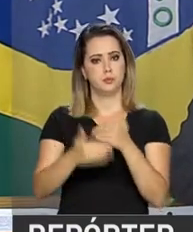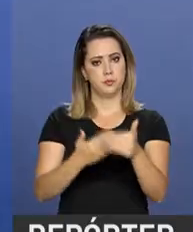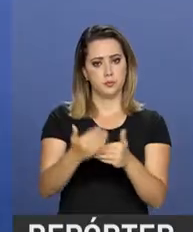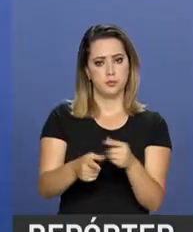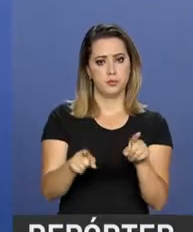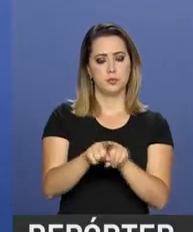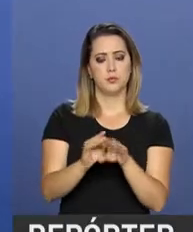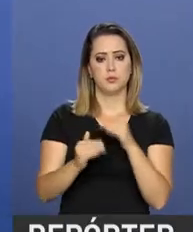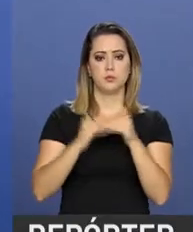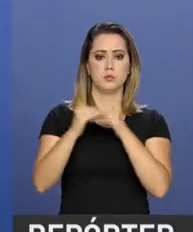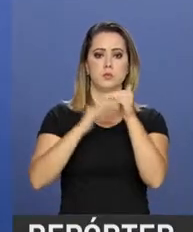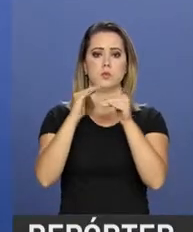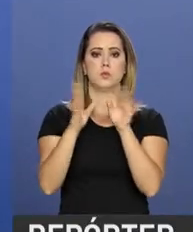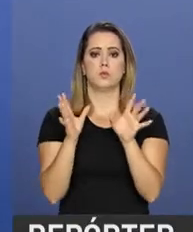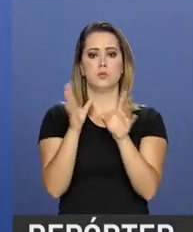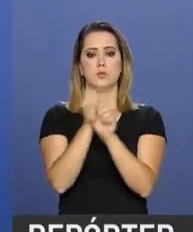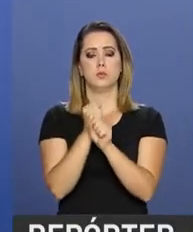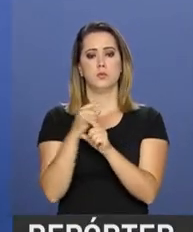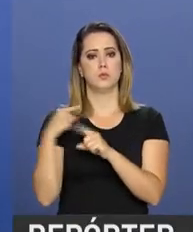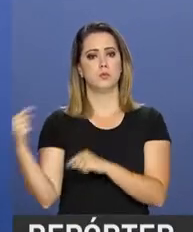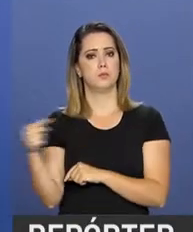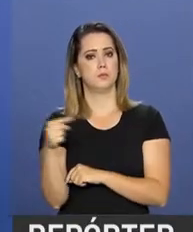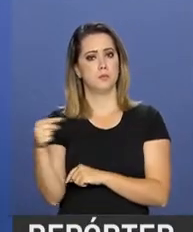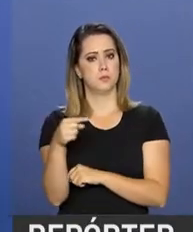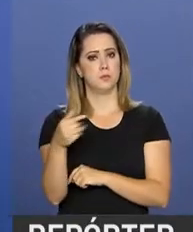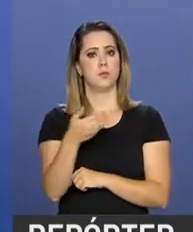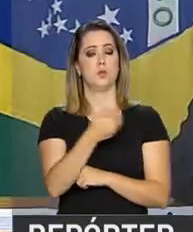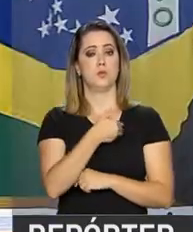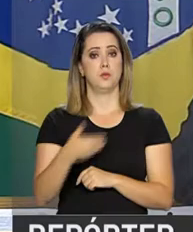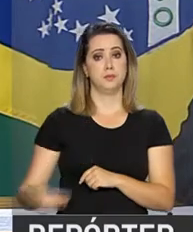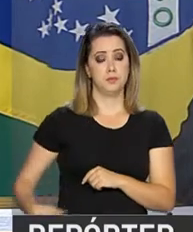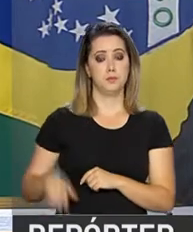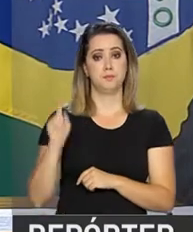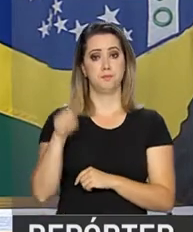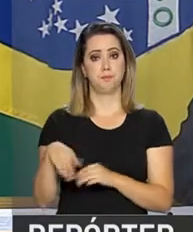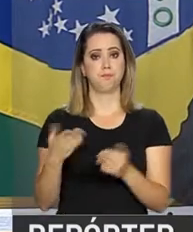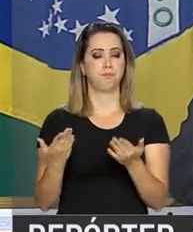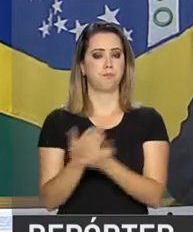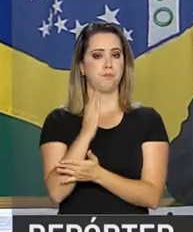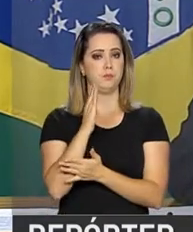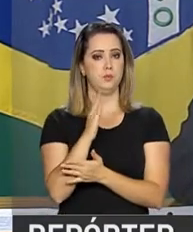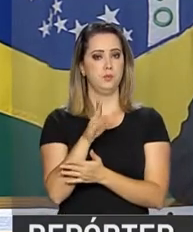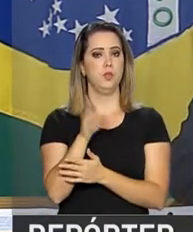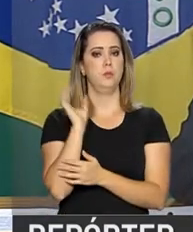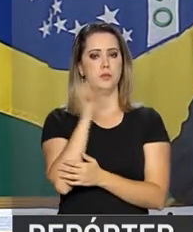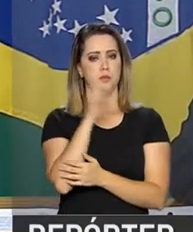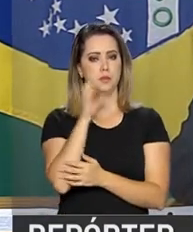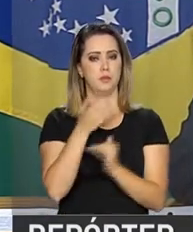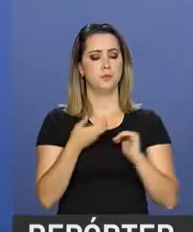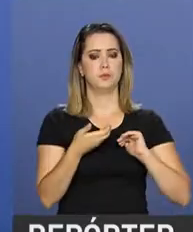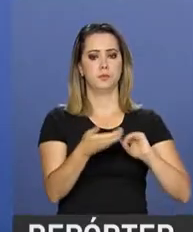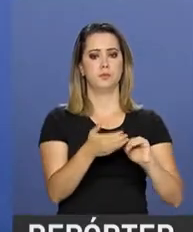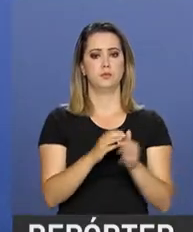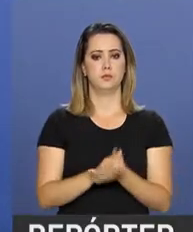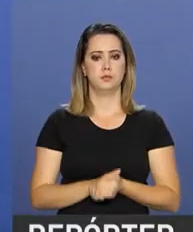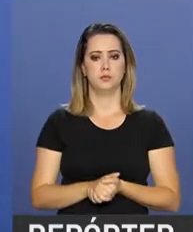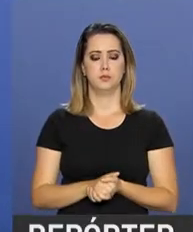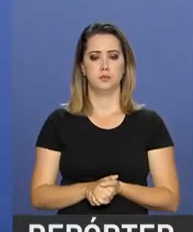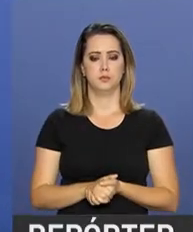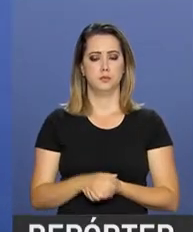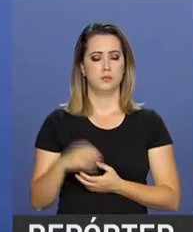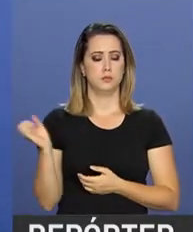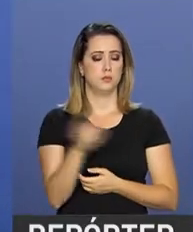que aumenta o saldo negativo nas contas governamentais seja aprovada rapidamente pelo congresso um novo aumento